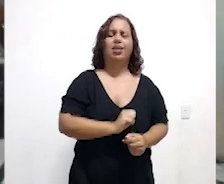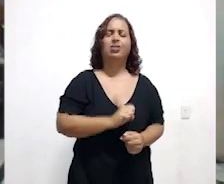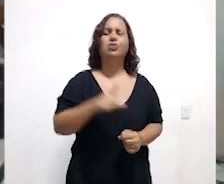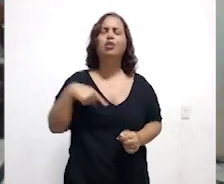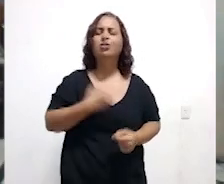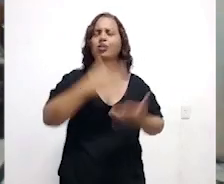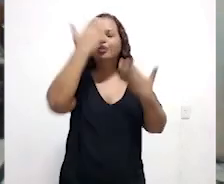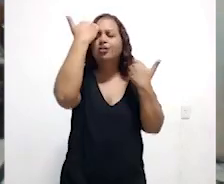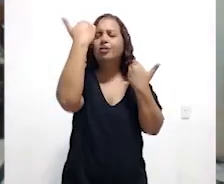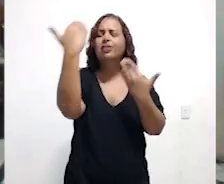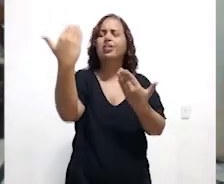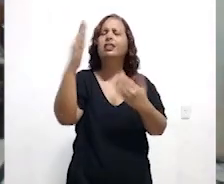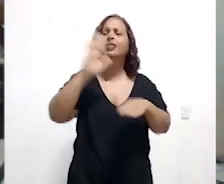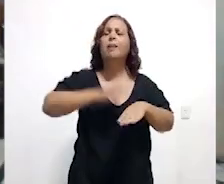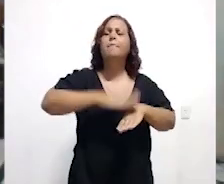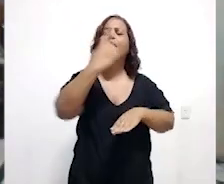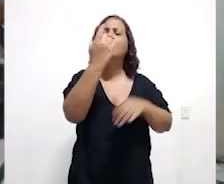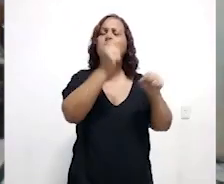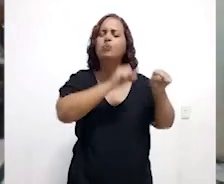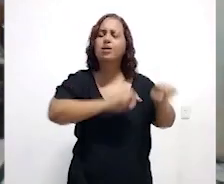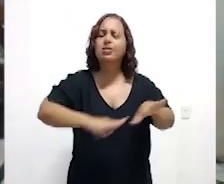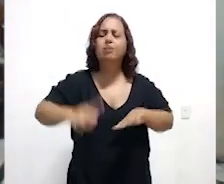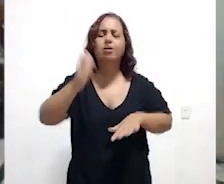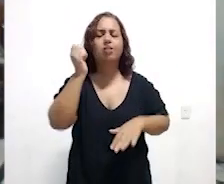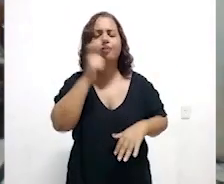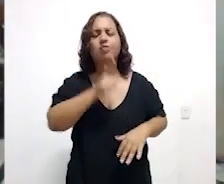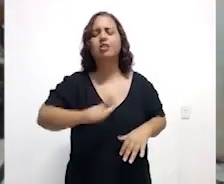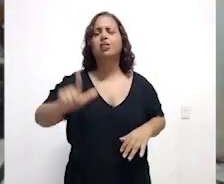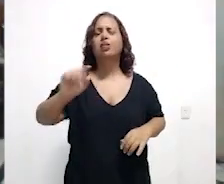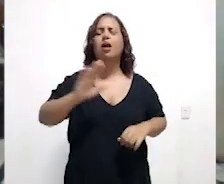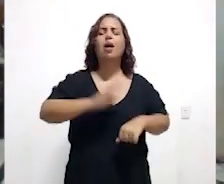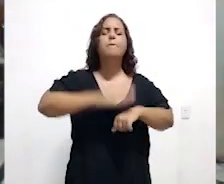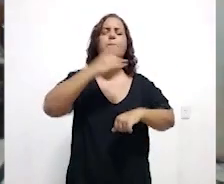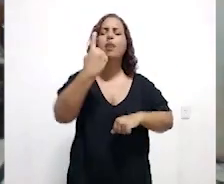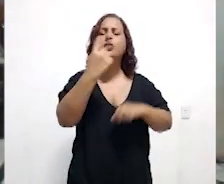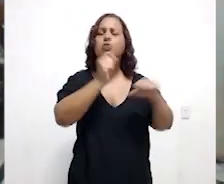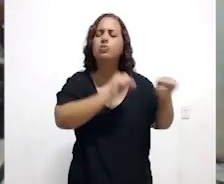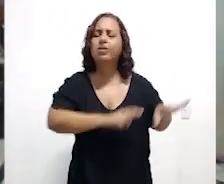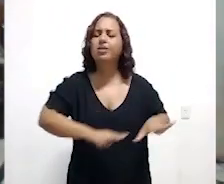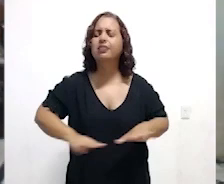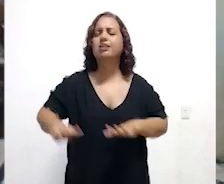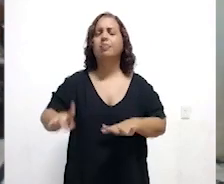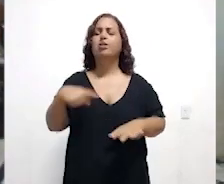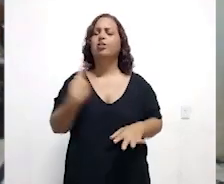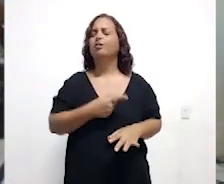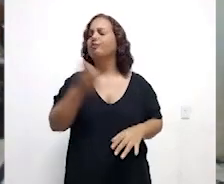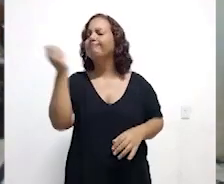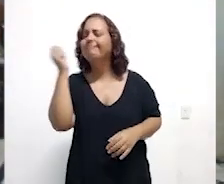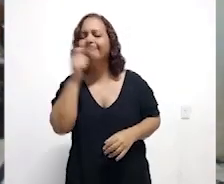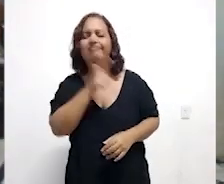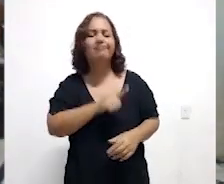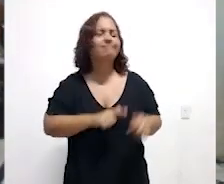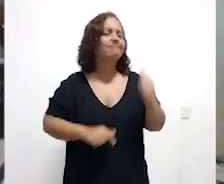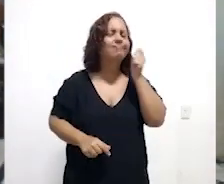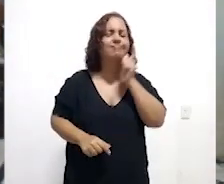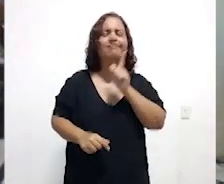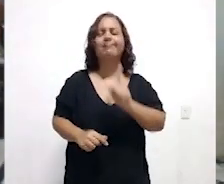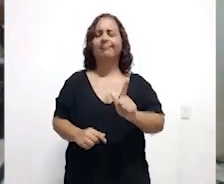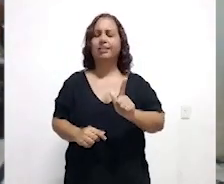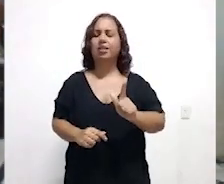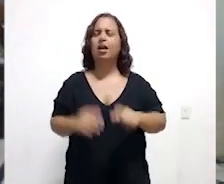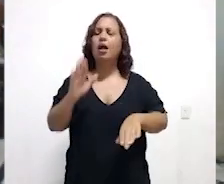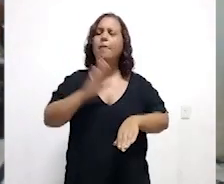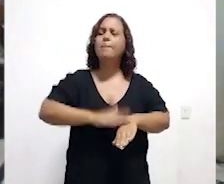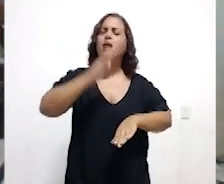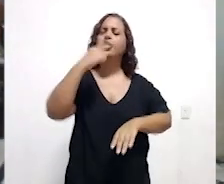semana vencida, por mais uma semana de conquista, por mais uma semana, Senhor Deus, em que o Senhor